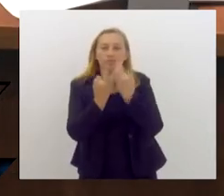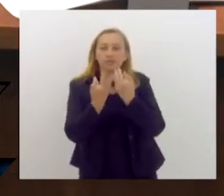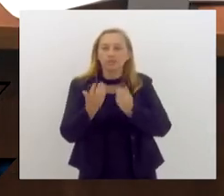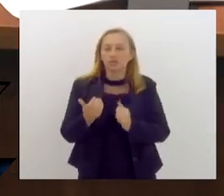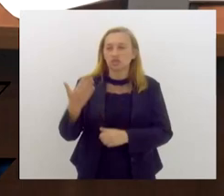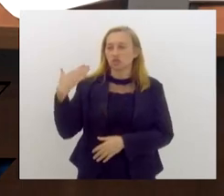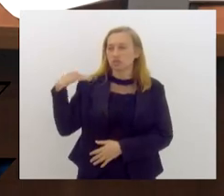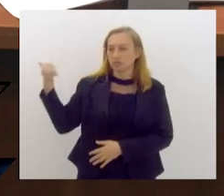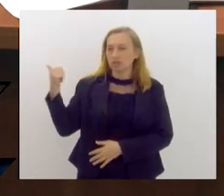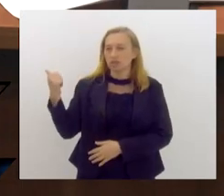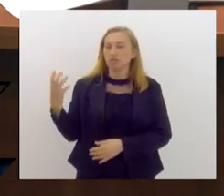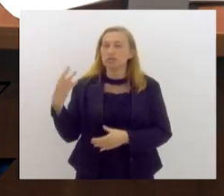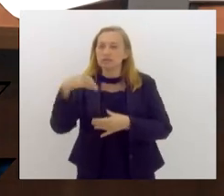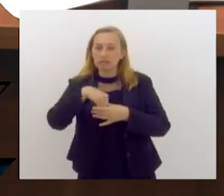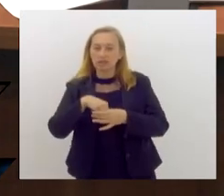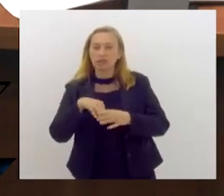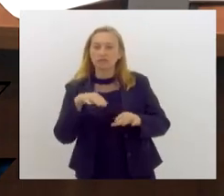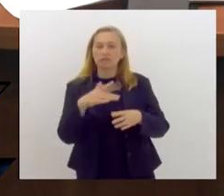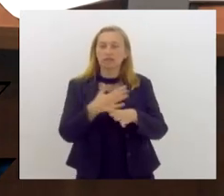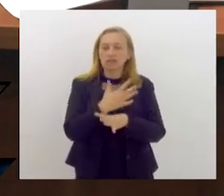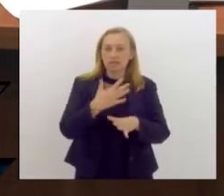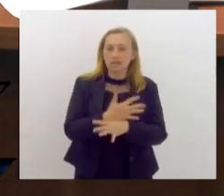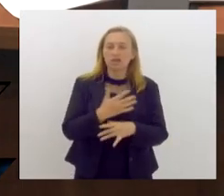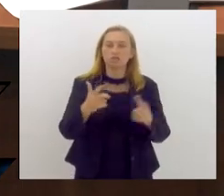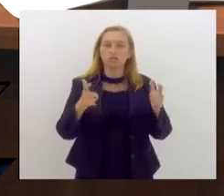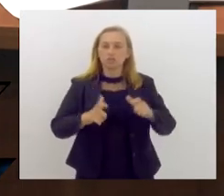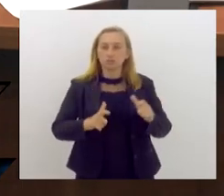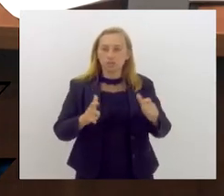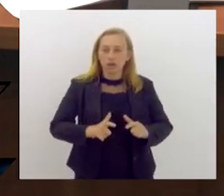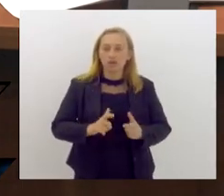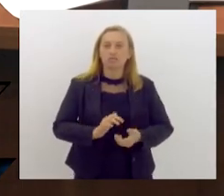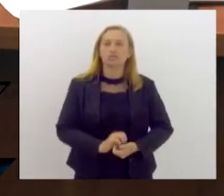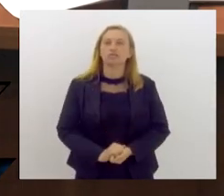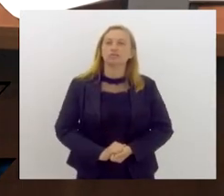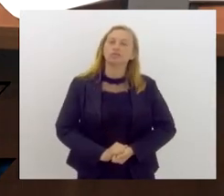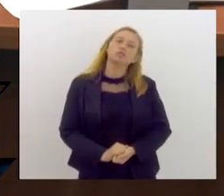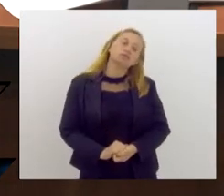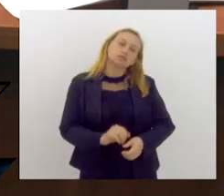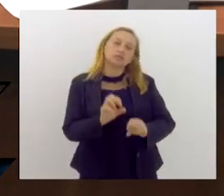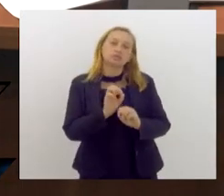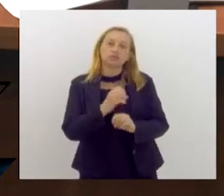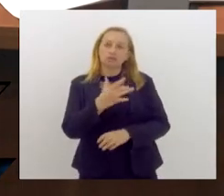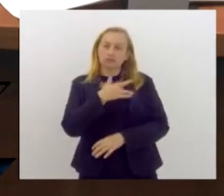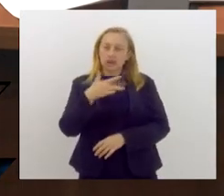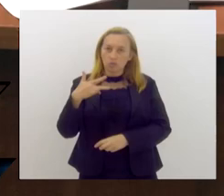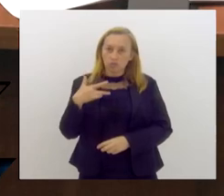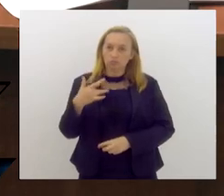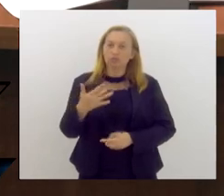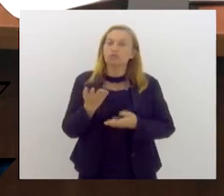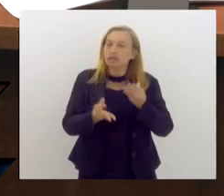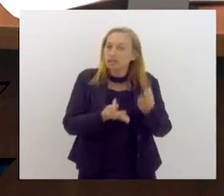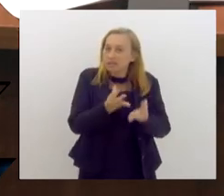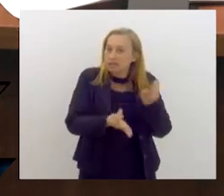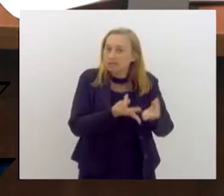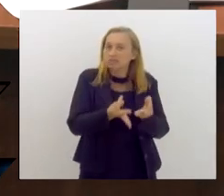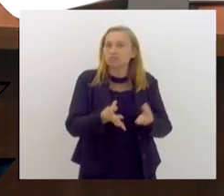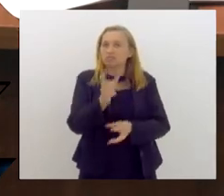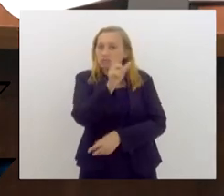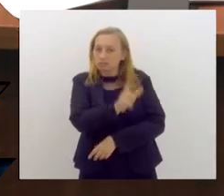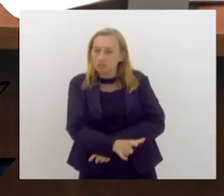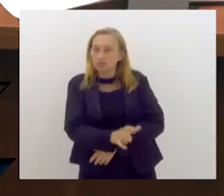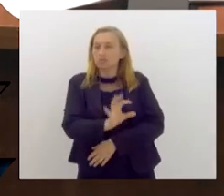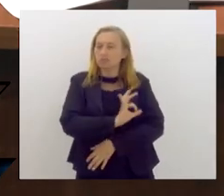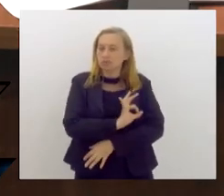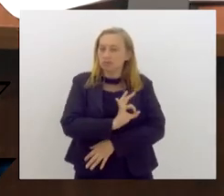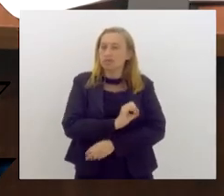lado aqui, dentro da cidade, dentro da localidade de saúde que está tratando esse policial, para que